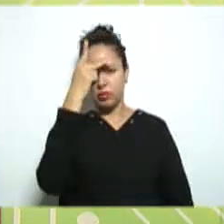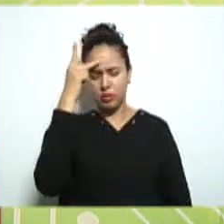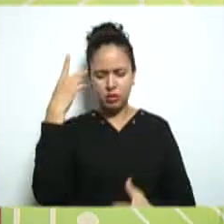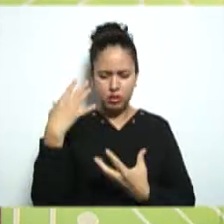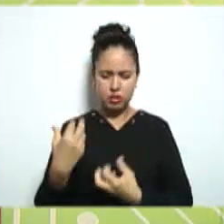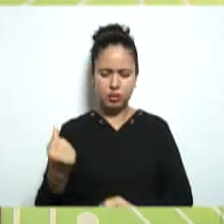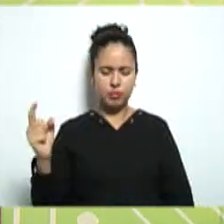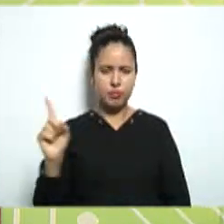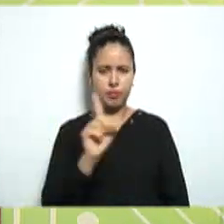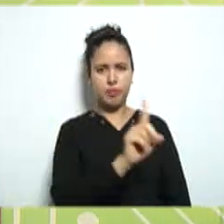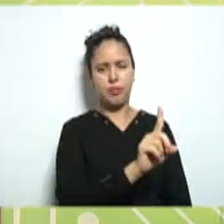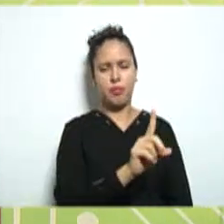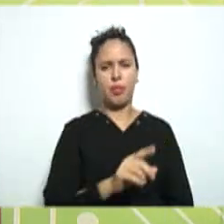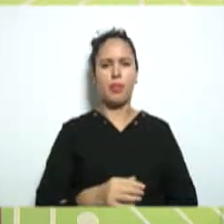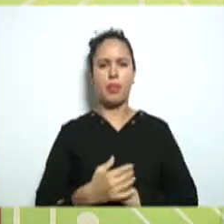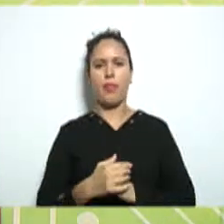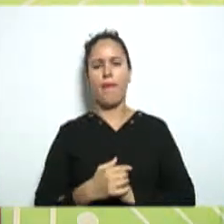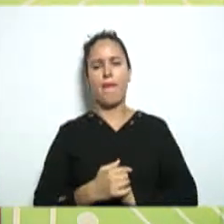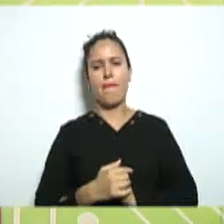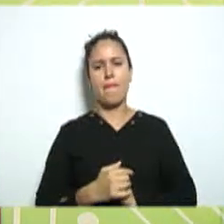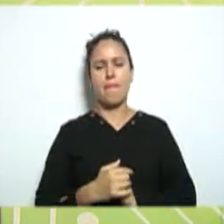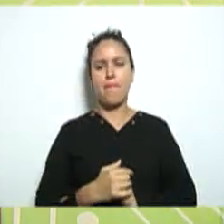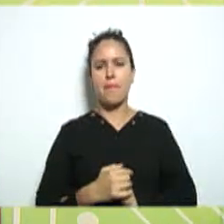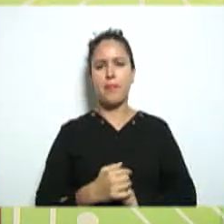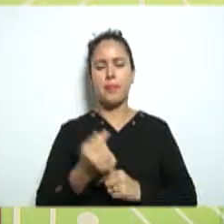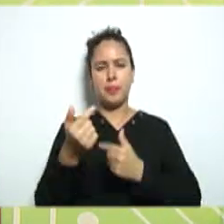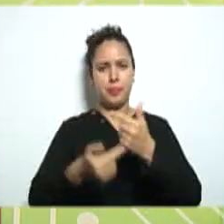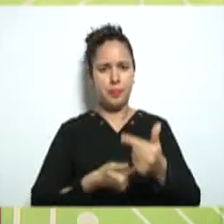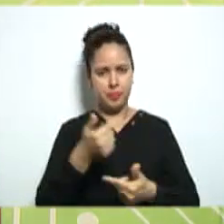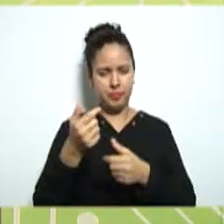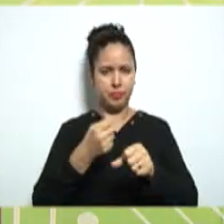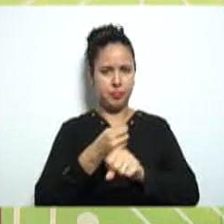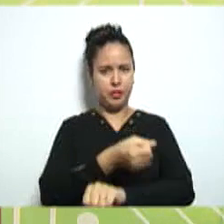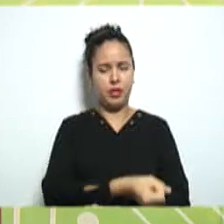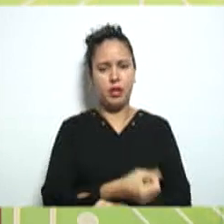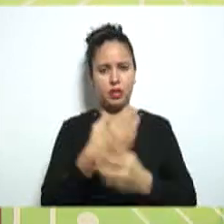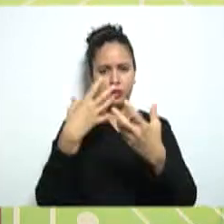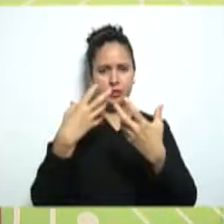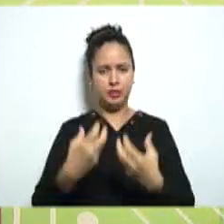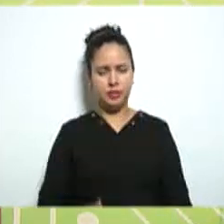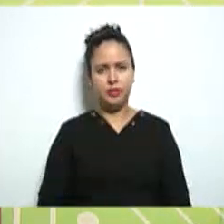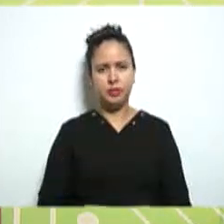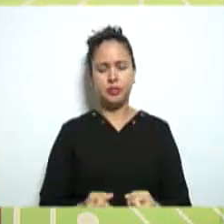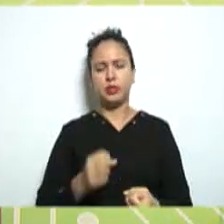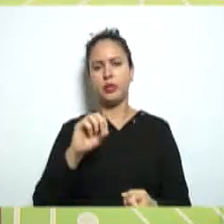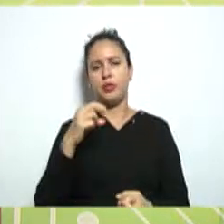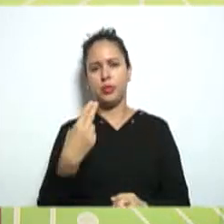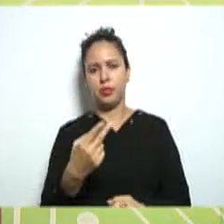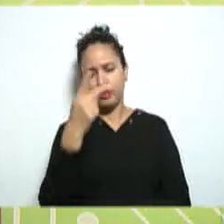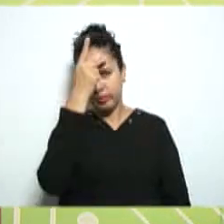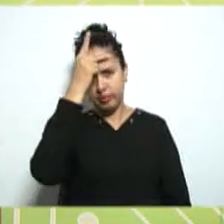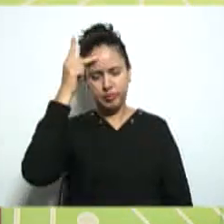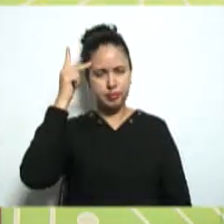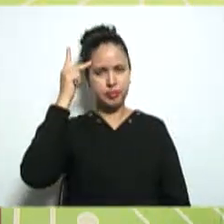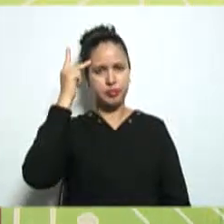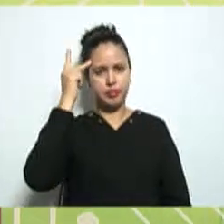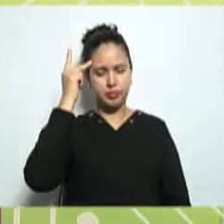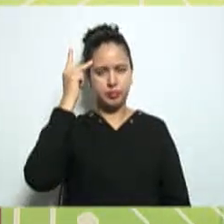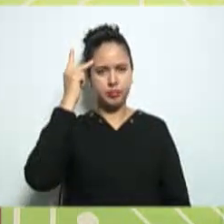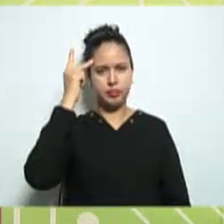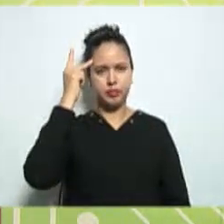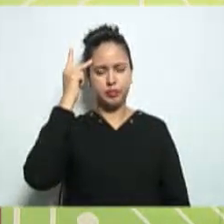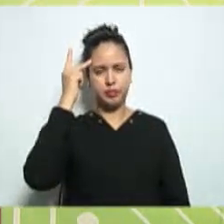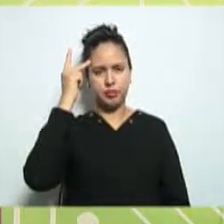escravo? O trabalho escravo, ele geralmente é aceito, ou as pessoas que tendem a se encontrar